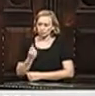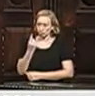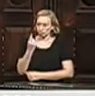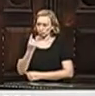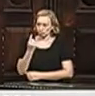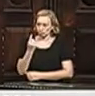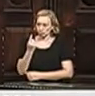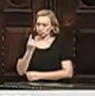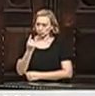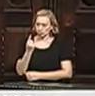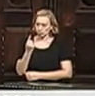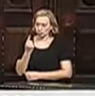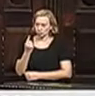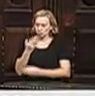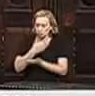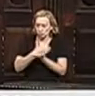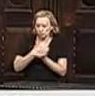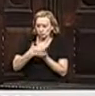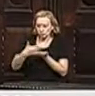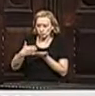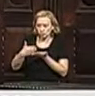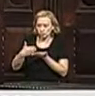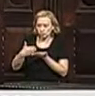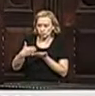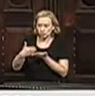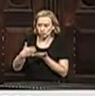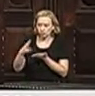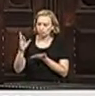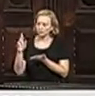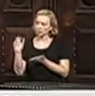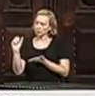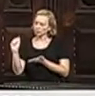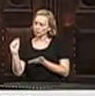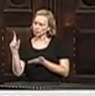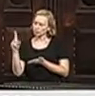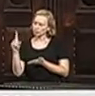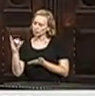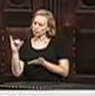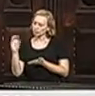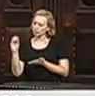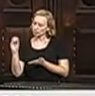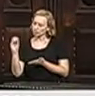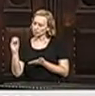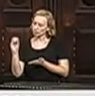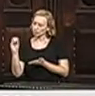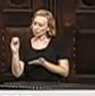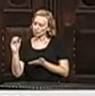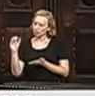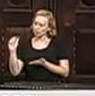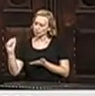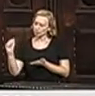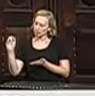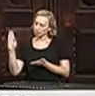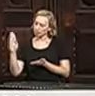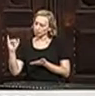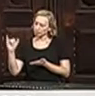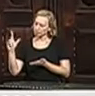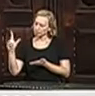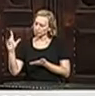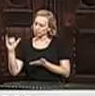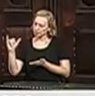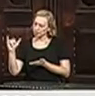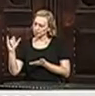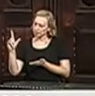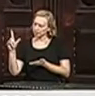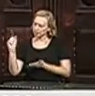princípio constitucional da razoabilidade, porque o aumento é